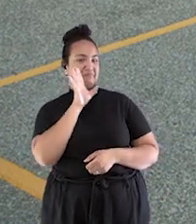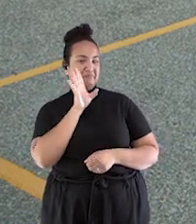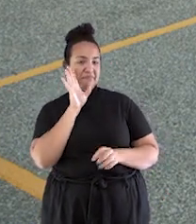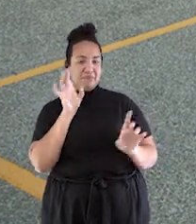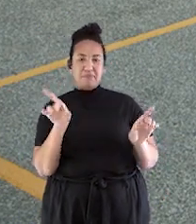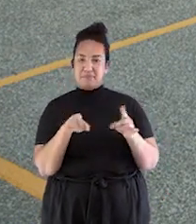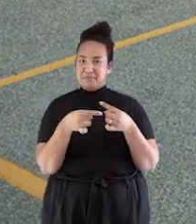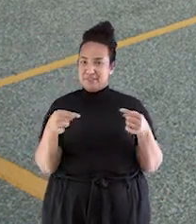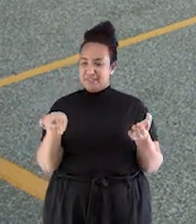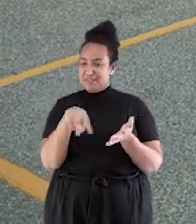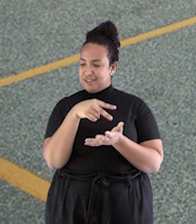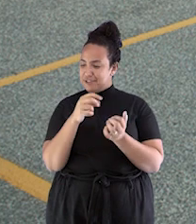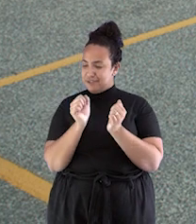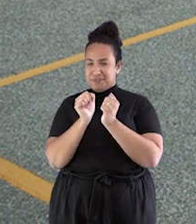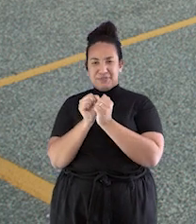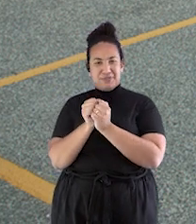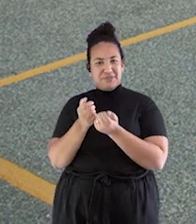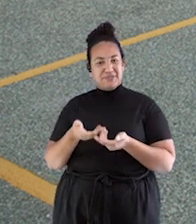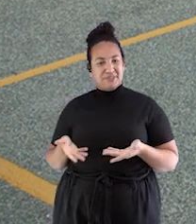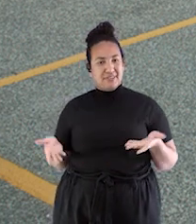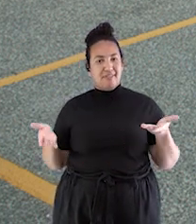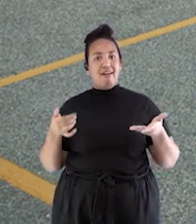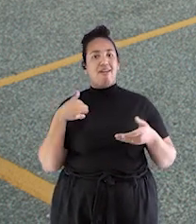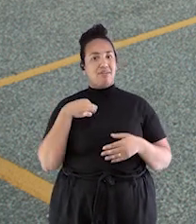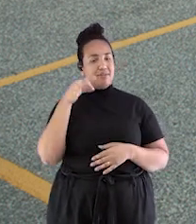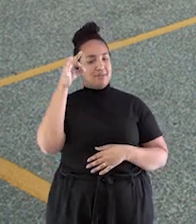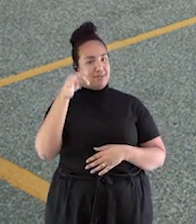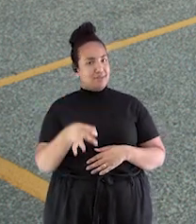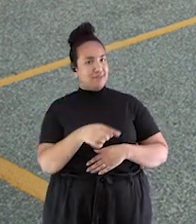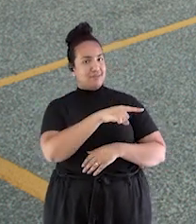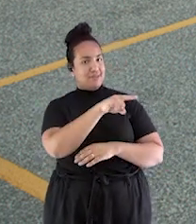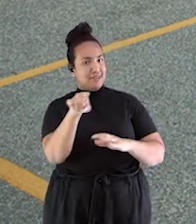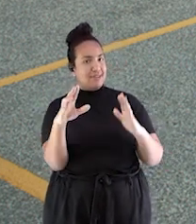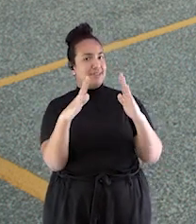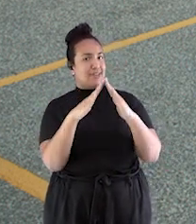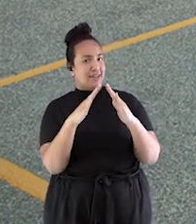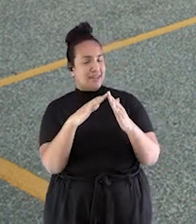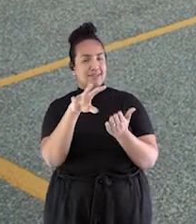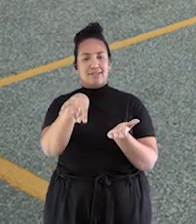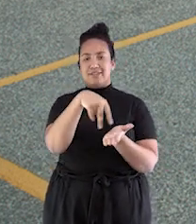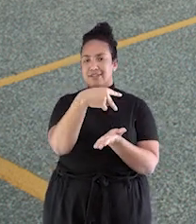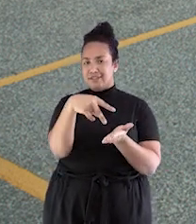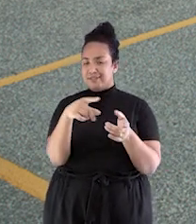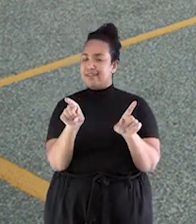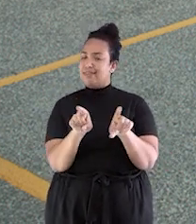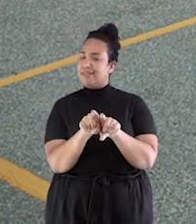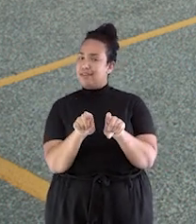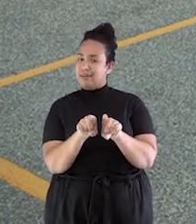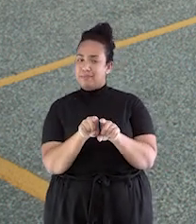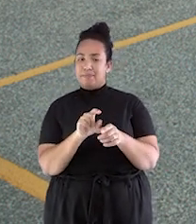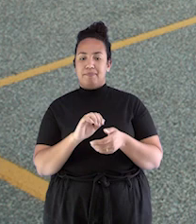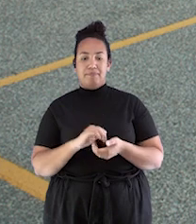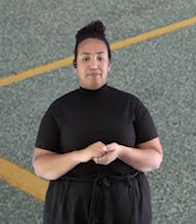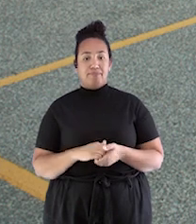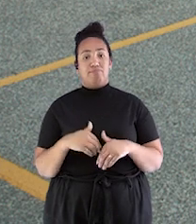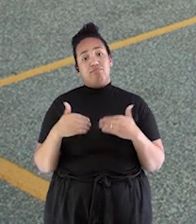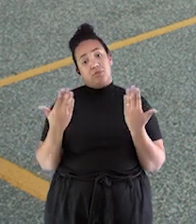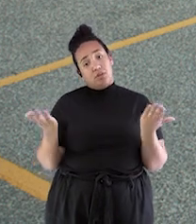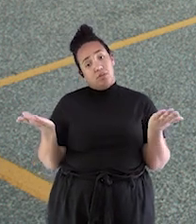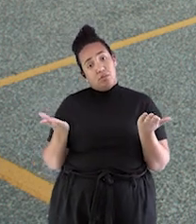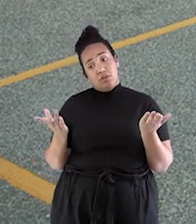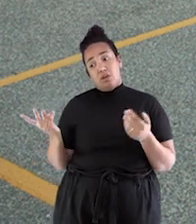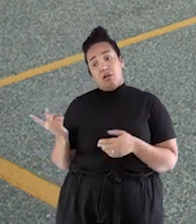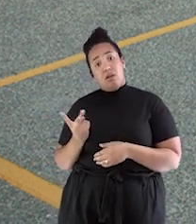Dançar essa música com vocês, professoras. Tenho certeza que o pessoal de casa também dançou e se divertiu bastante. Elas